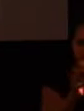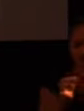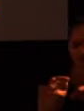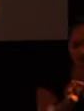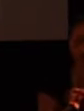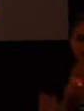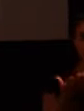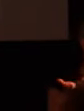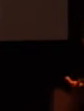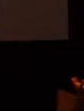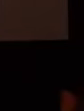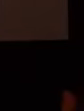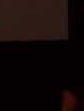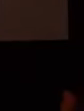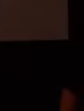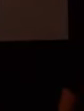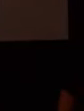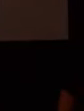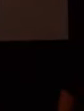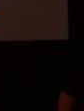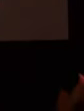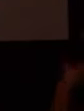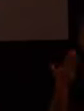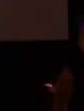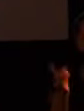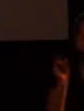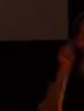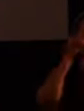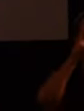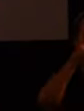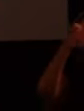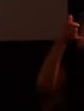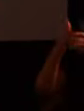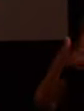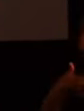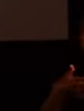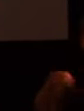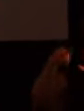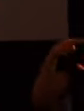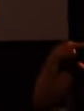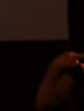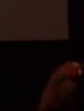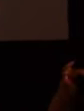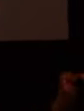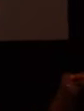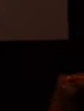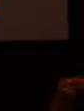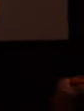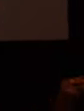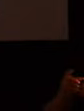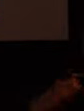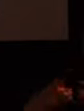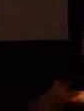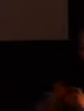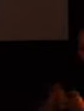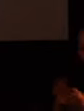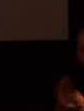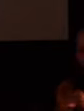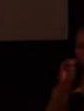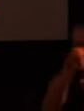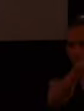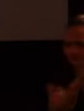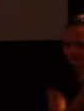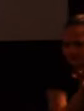desejada, tá? Então, efetivamente, nós estamos falando aqui de conjunto de regras que vão estar atuando, que vão estar